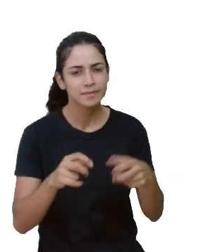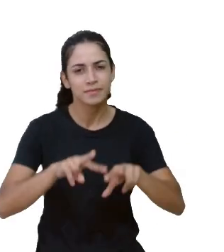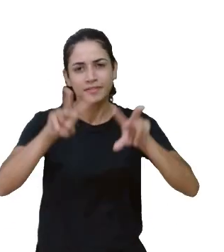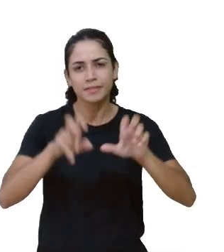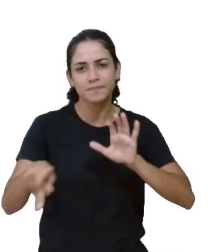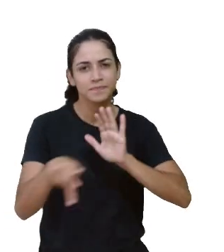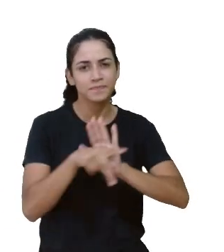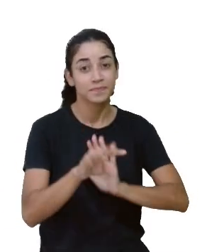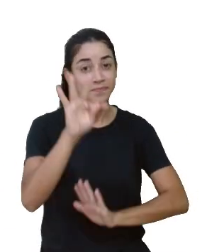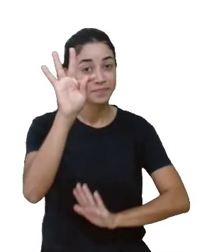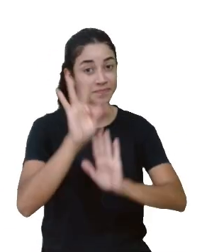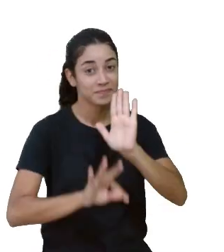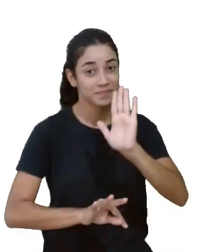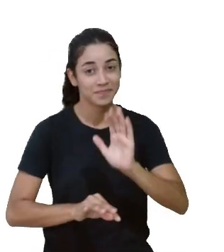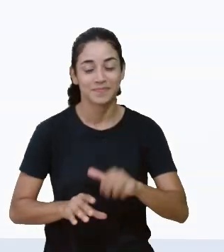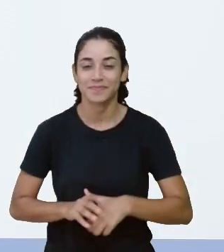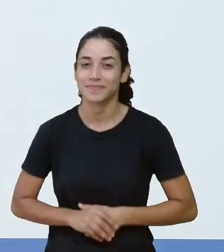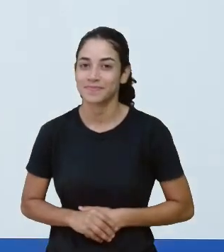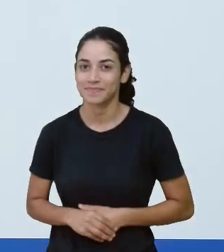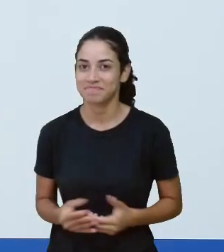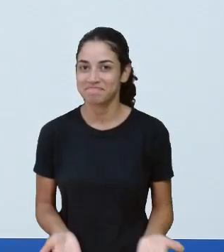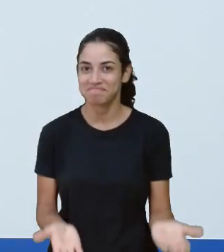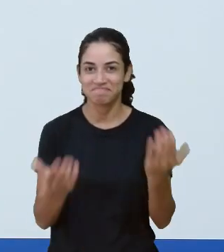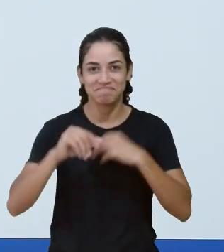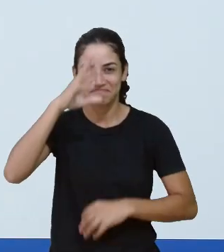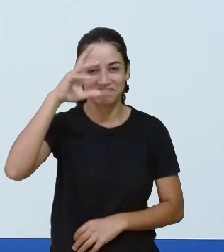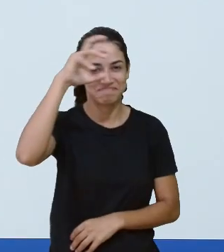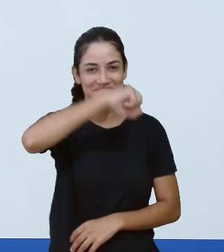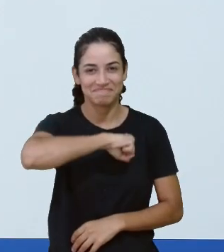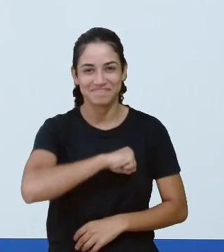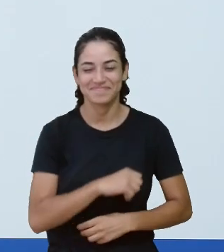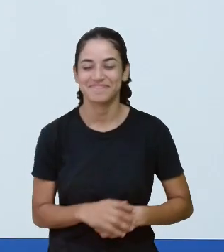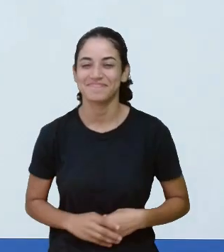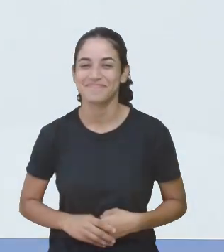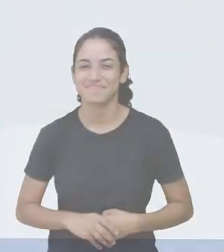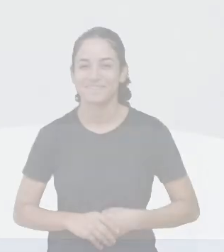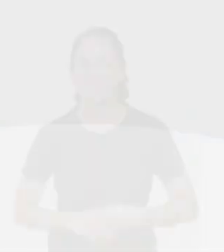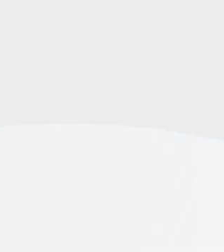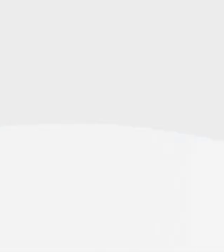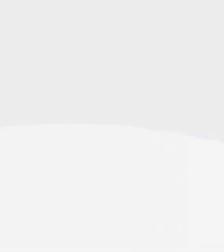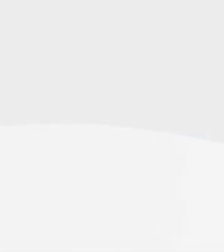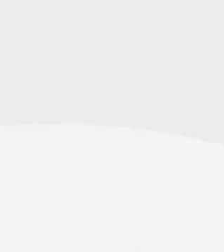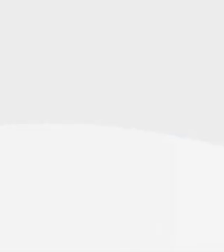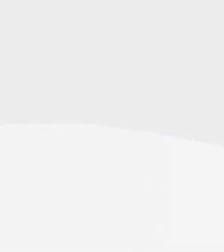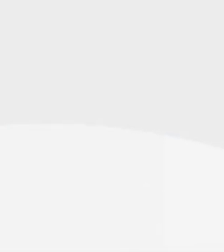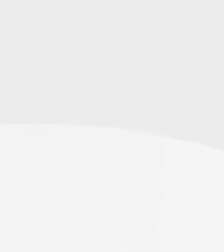identificar o tema de um texto. Vem comigo nessa onda?